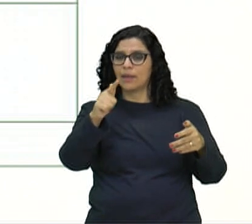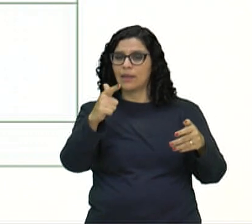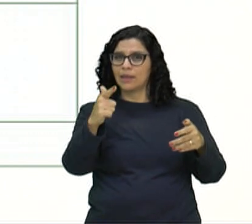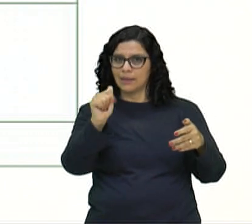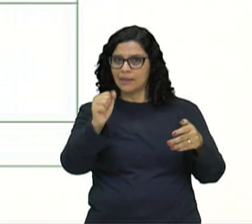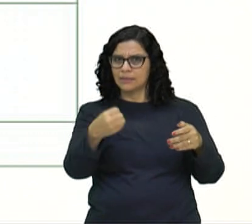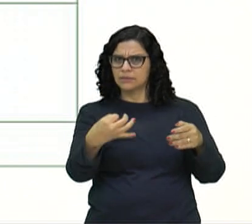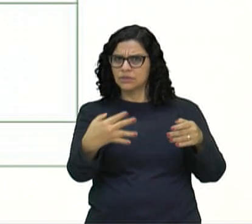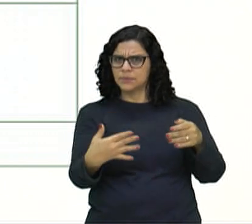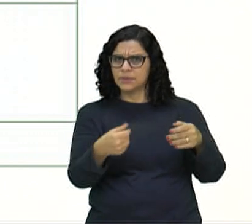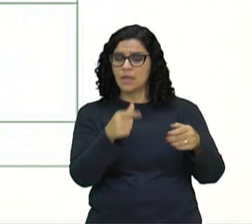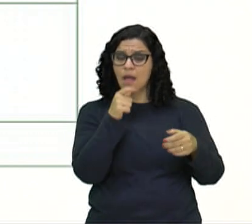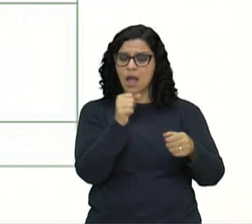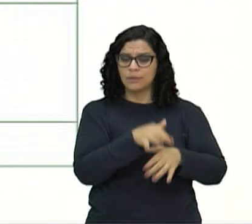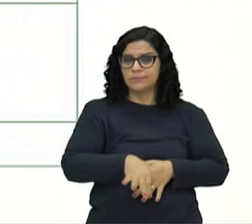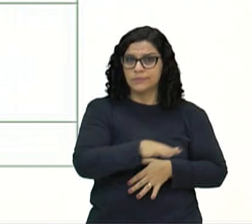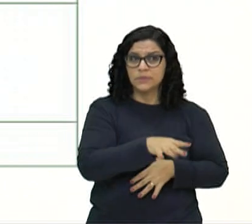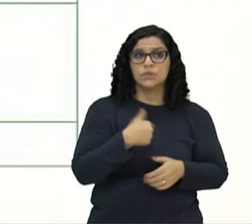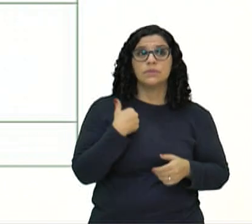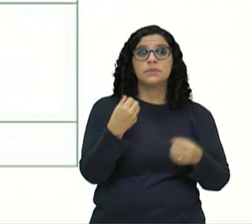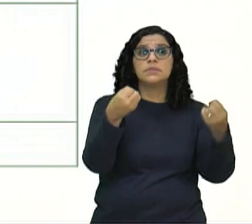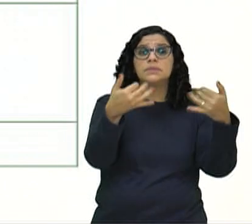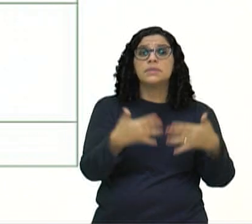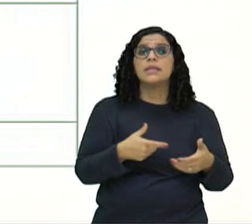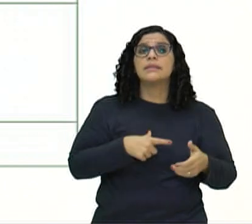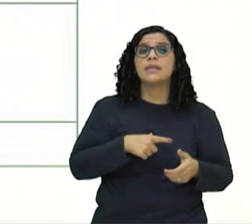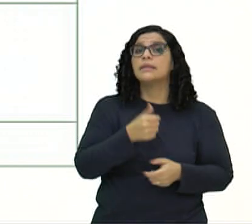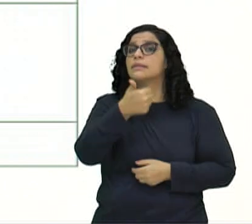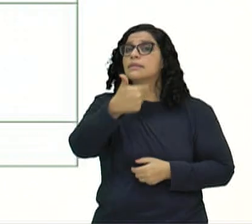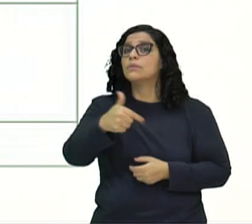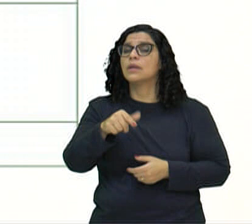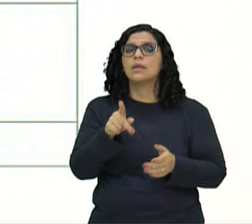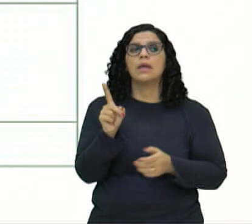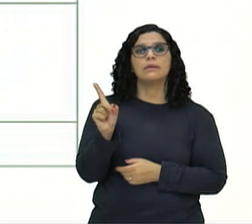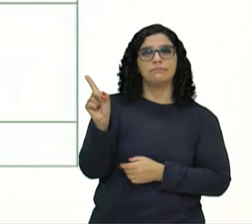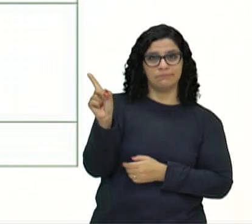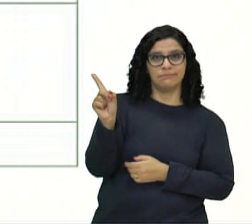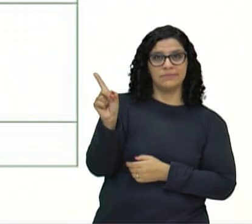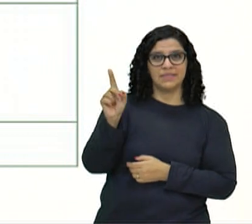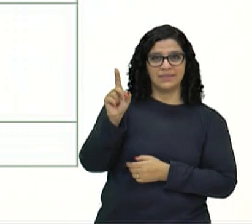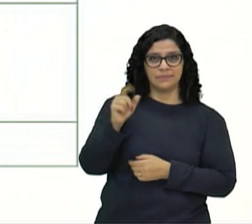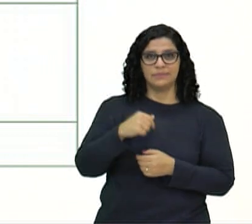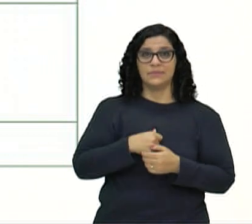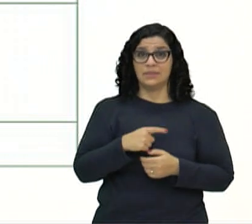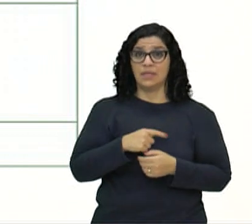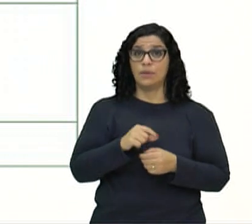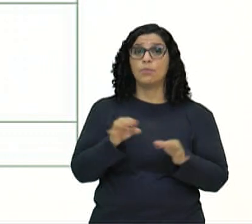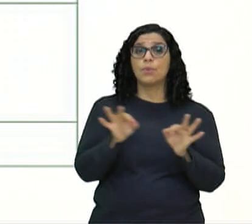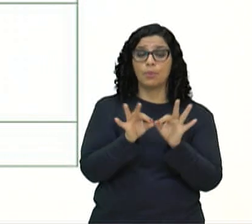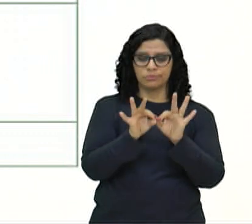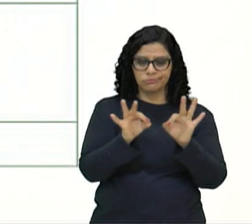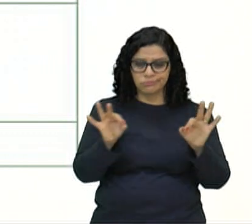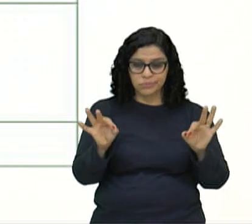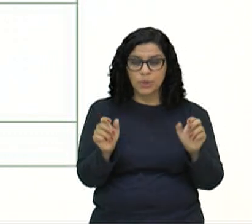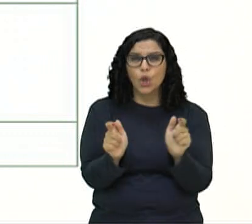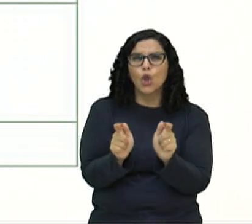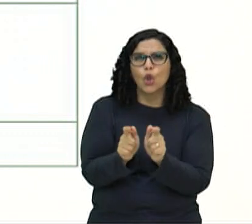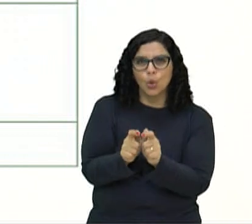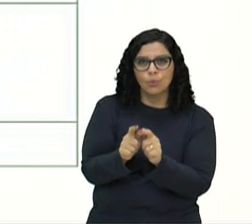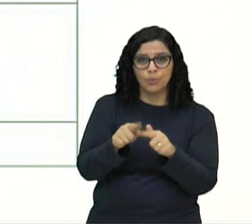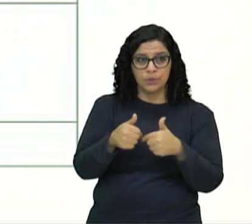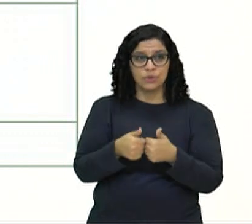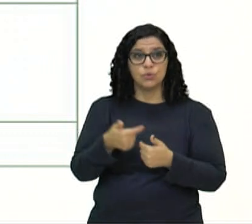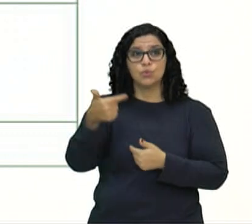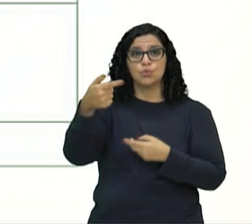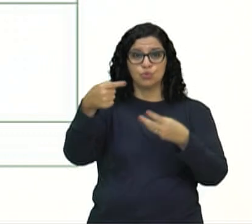a gente tem que analisar? Vasos condutores. Qual é o único grupo que não tem? Das briófitas. Tamanho reduzido.